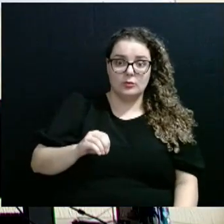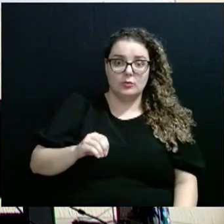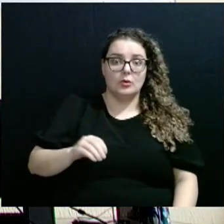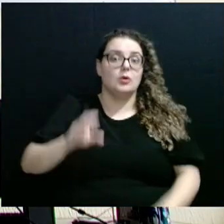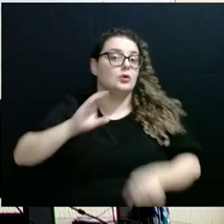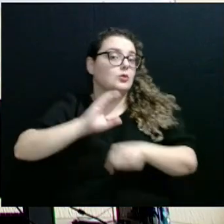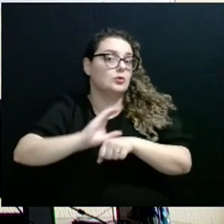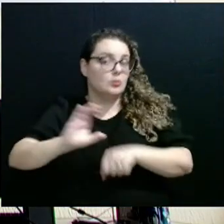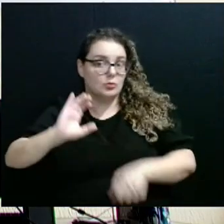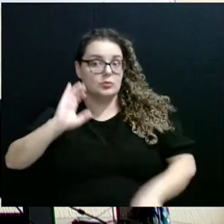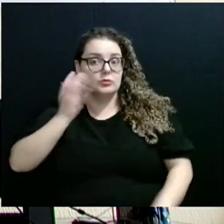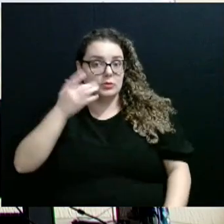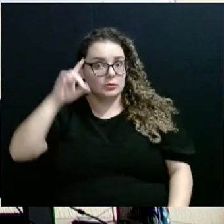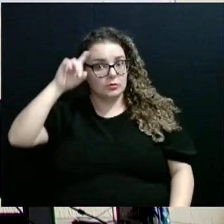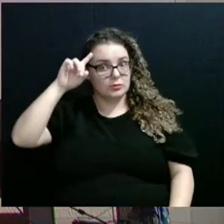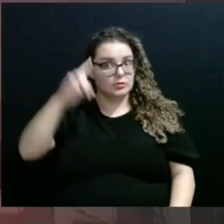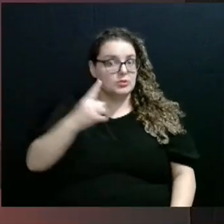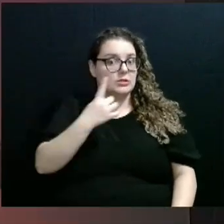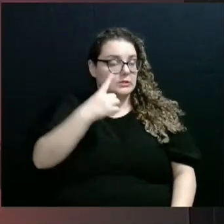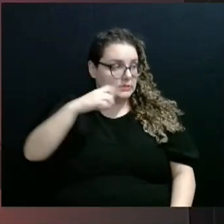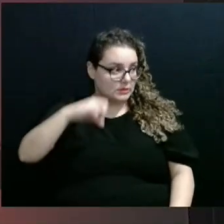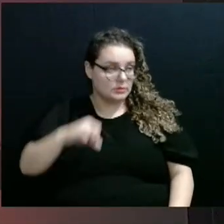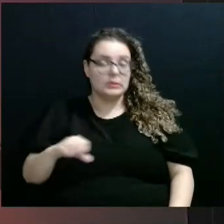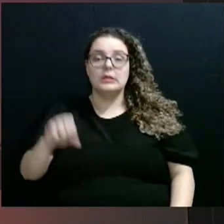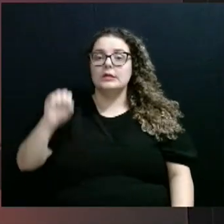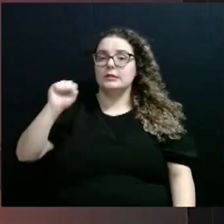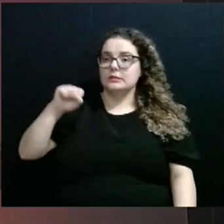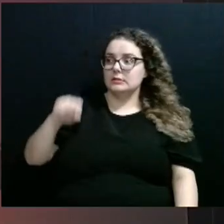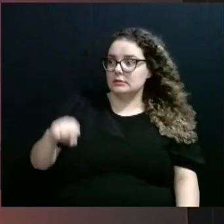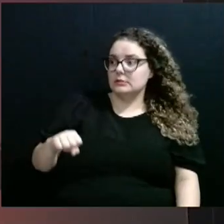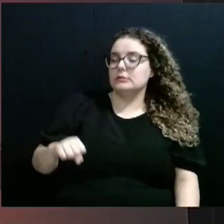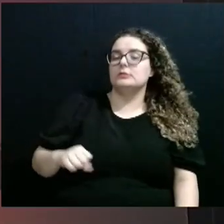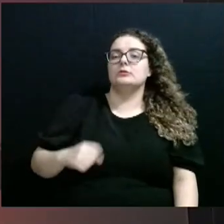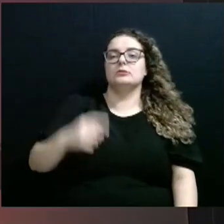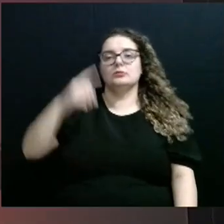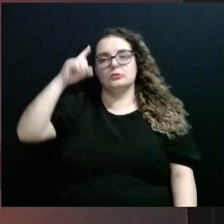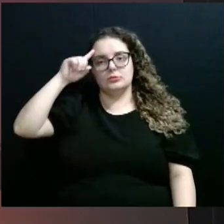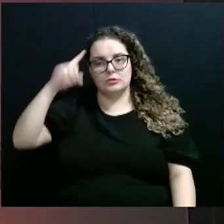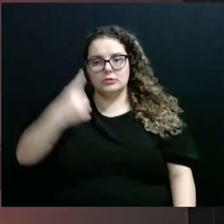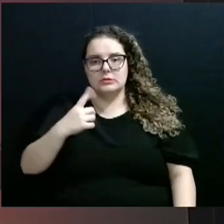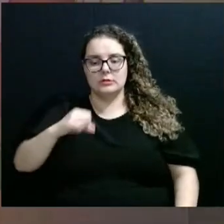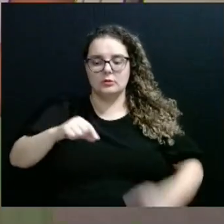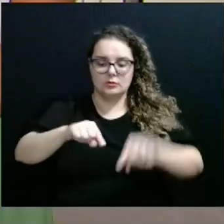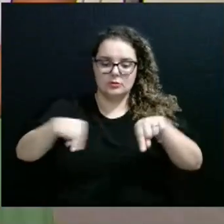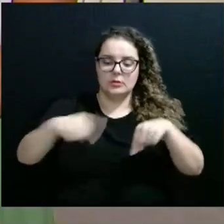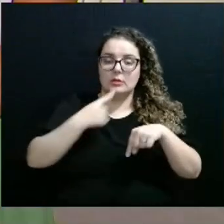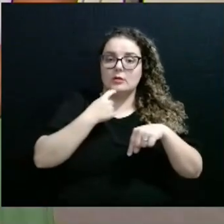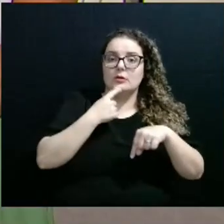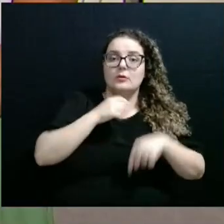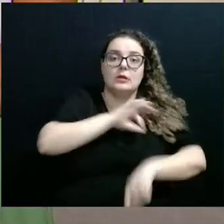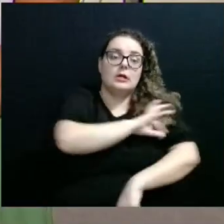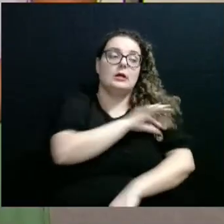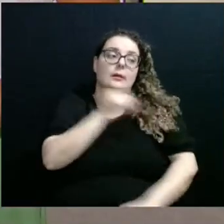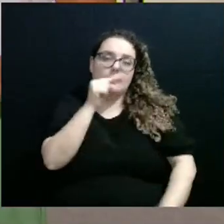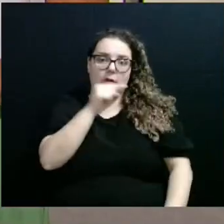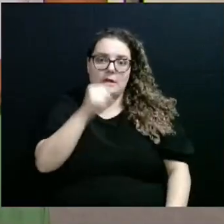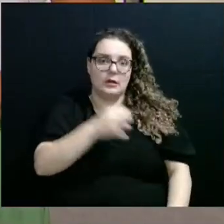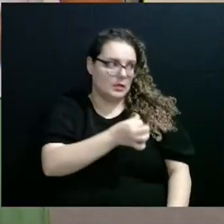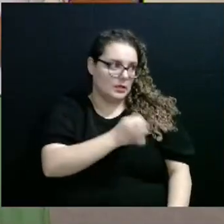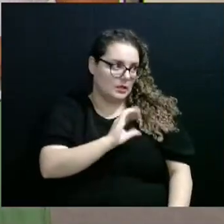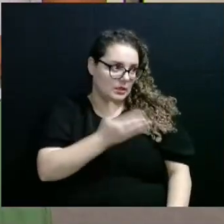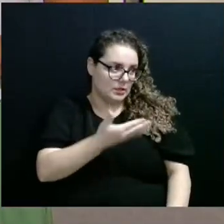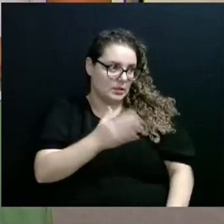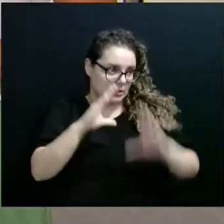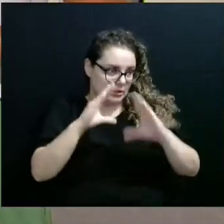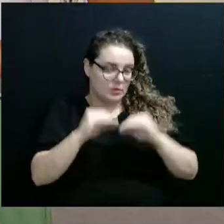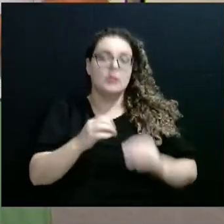dia 19. Exatamente, no dia 19, no Salão Vermelho, lá da Prefeitura de Campinas. Às 6h30 da noite. Às 6h30,